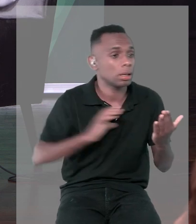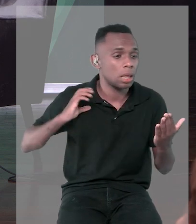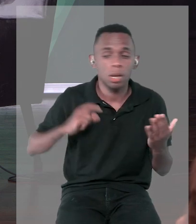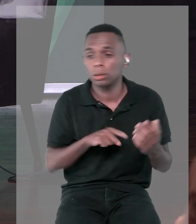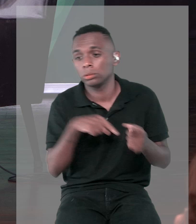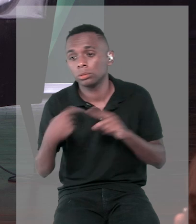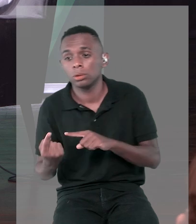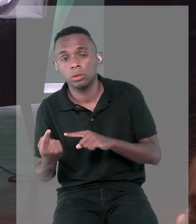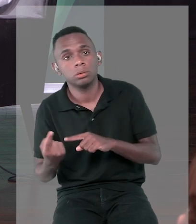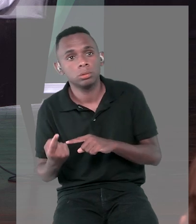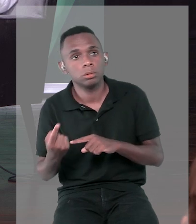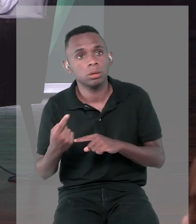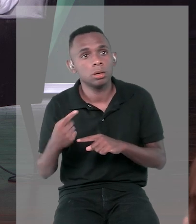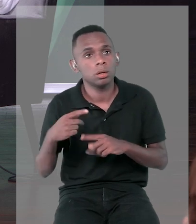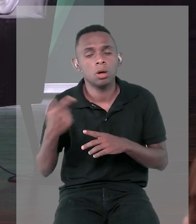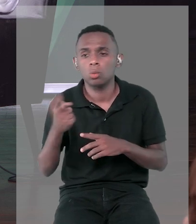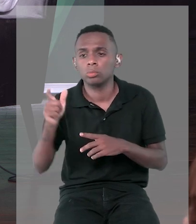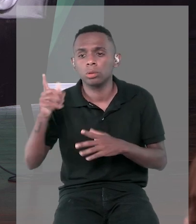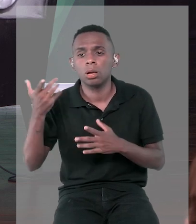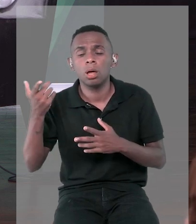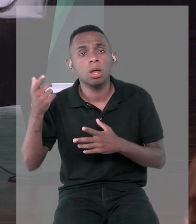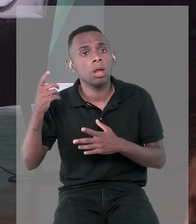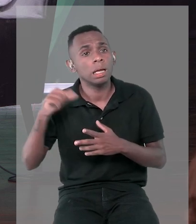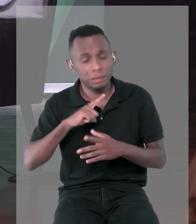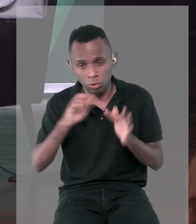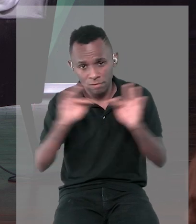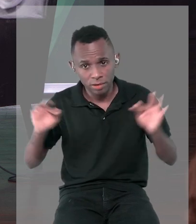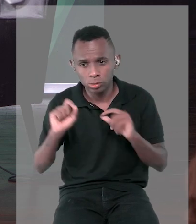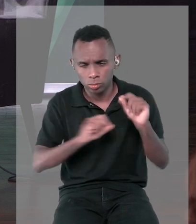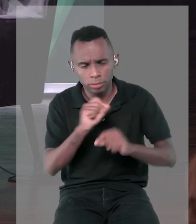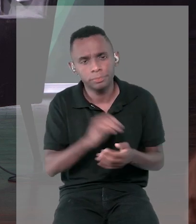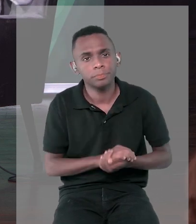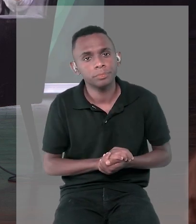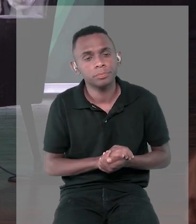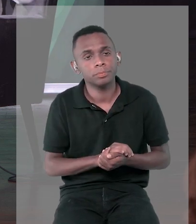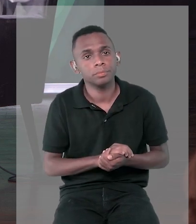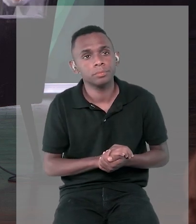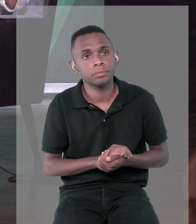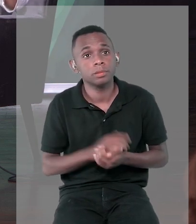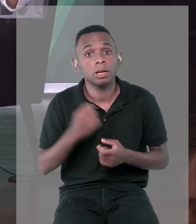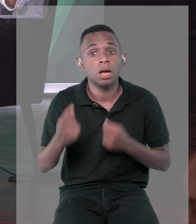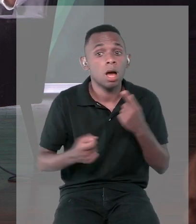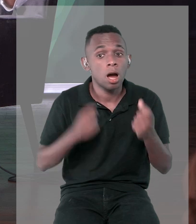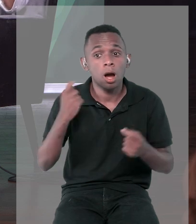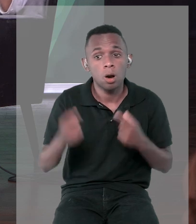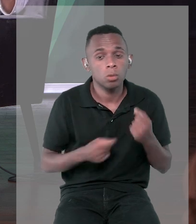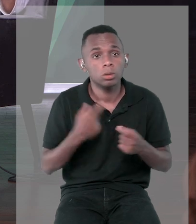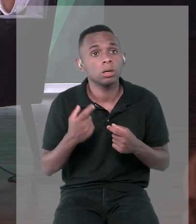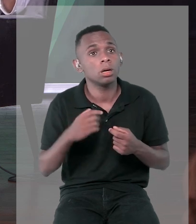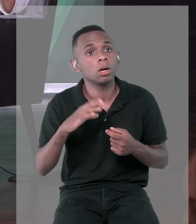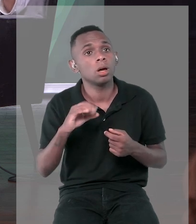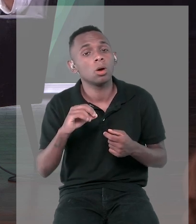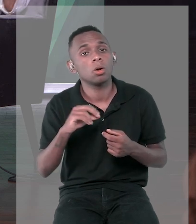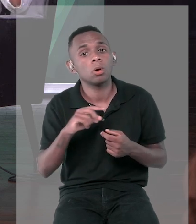Pagou. Não tem nada a ver? Tem. A Clarice tem uma frase que diz o seguinte: há alguns que cosem para fora,